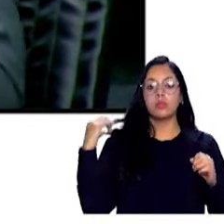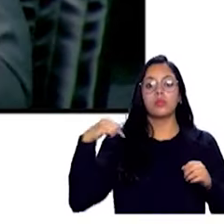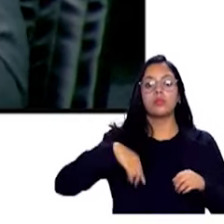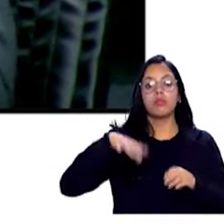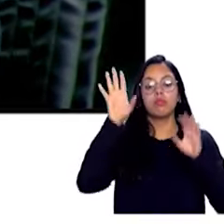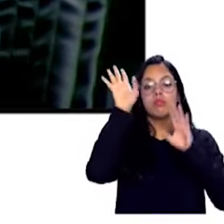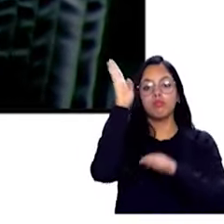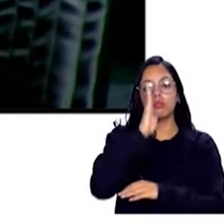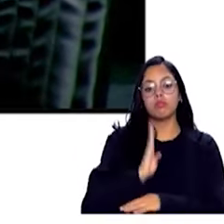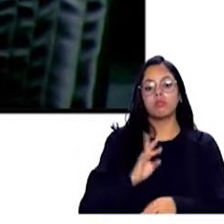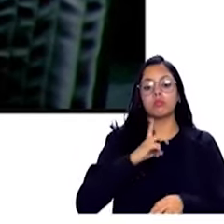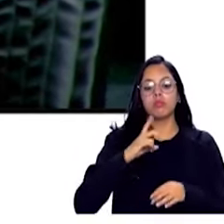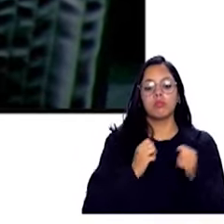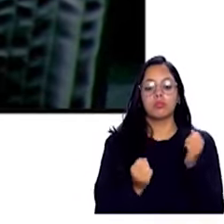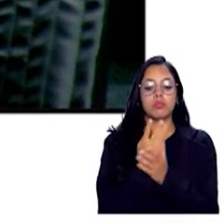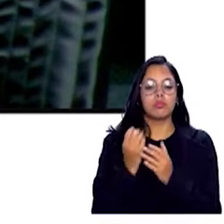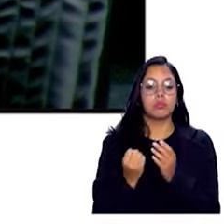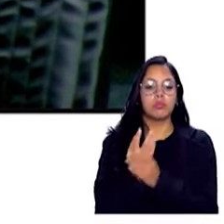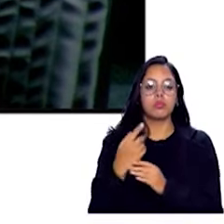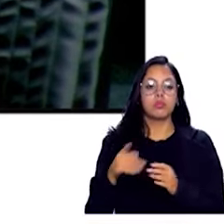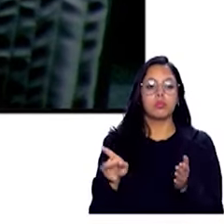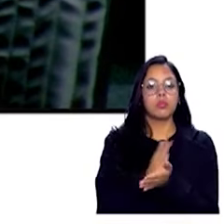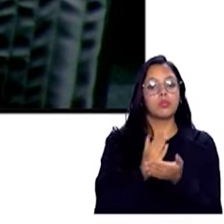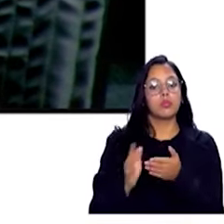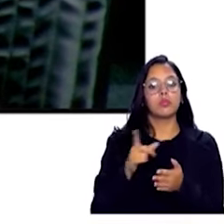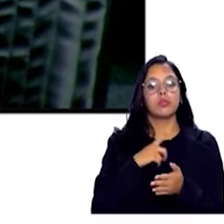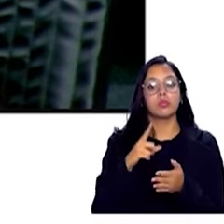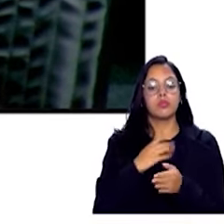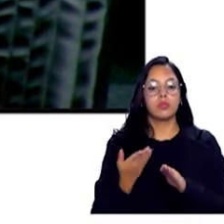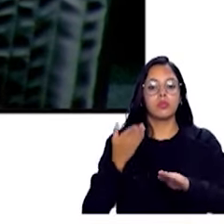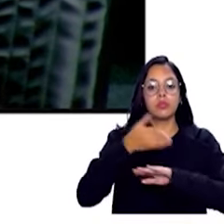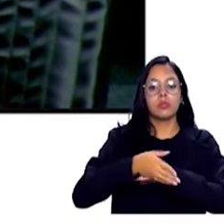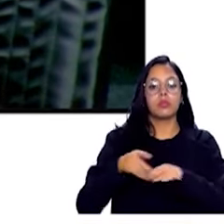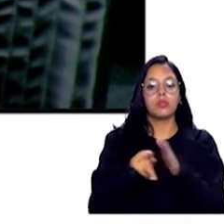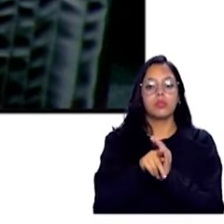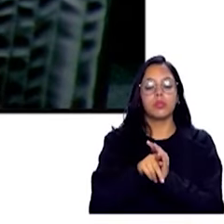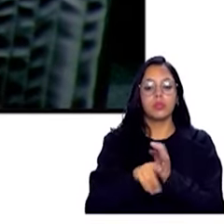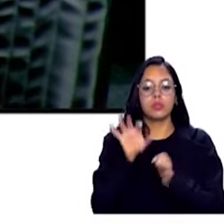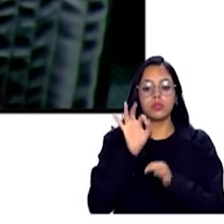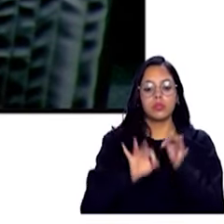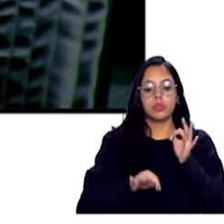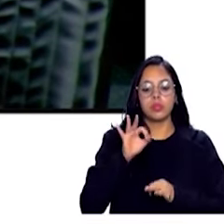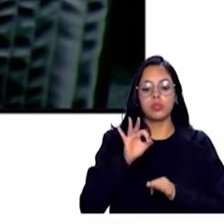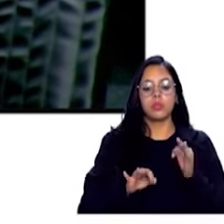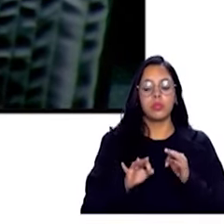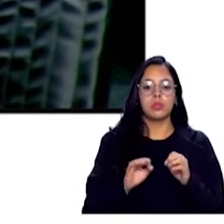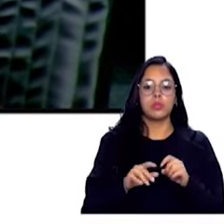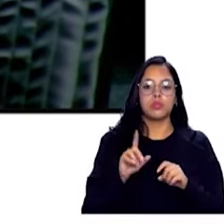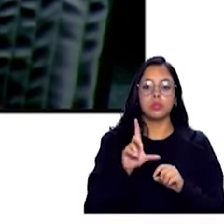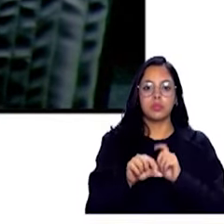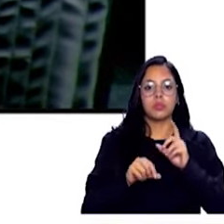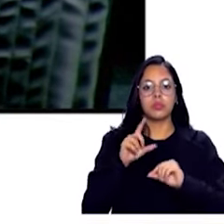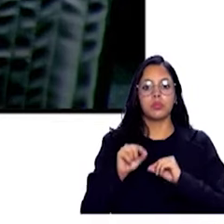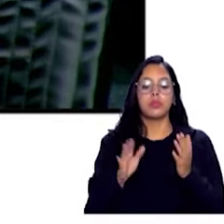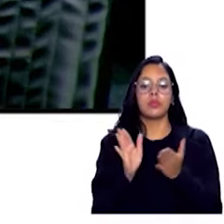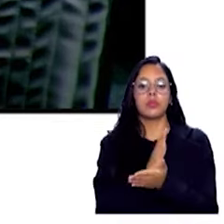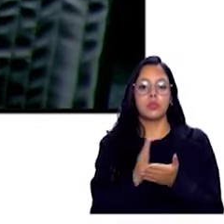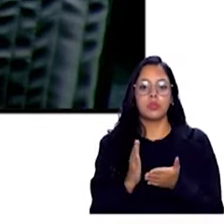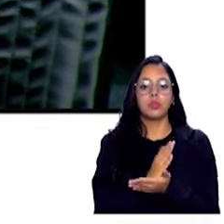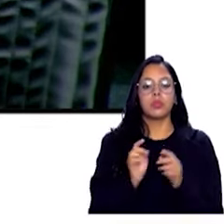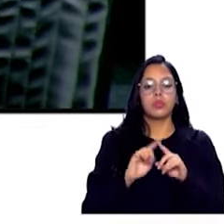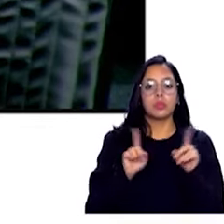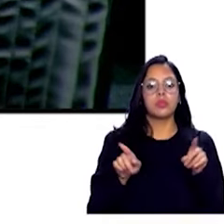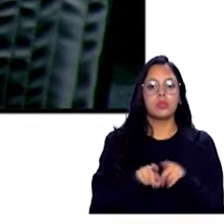certas questões possam chegar indefinidamente no Campo da atividade jurisdicional no entanto Nós também não podemos impedir e negar